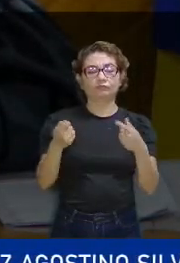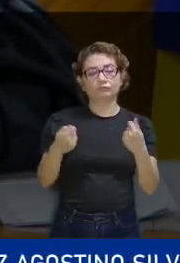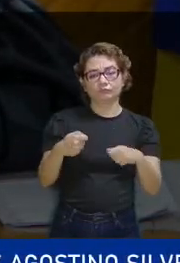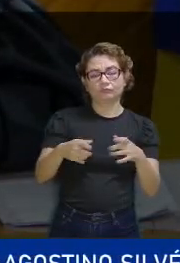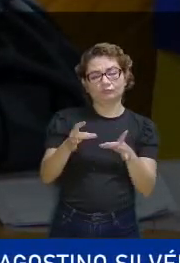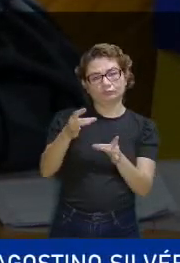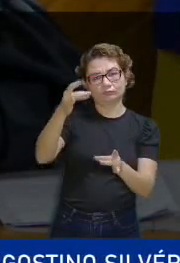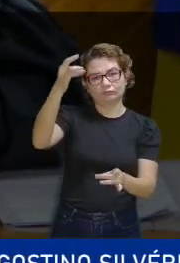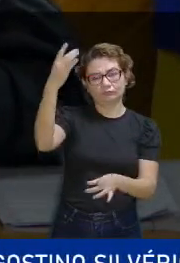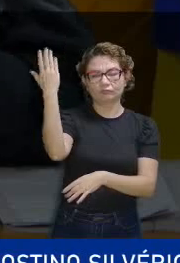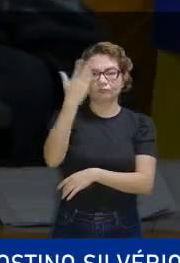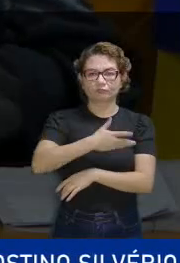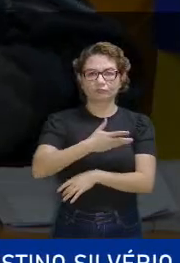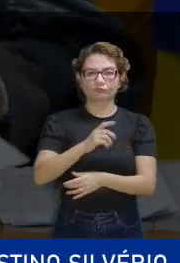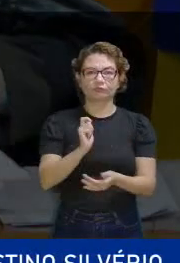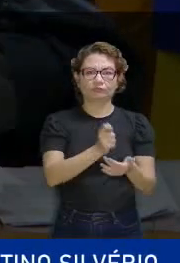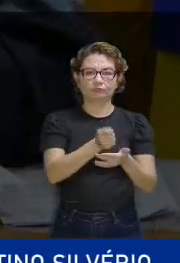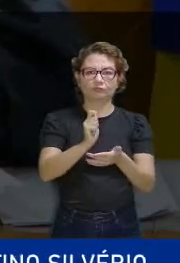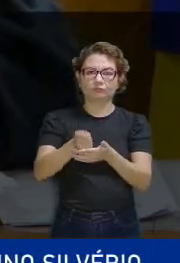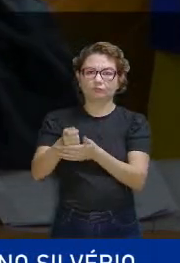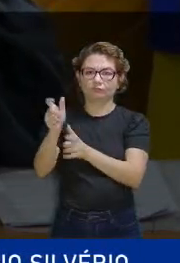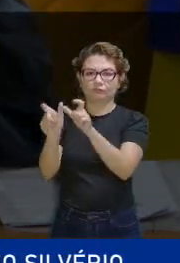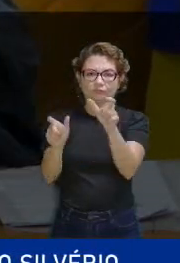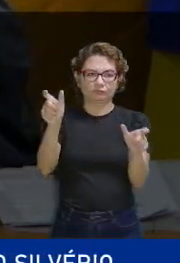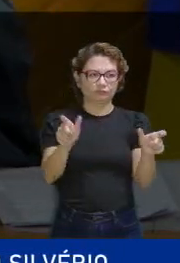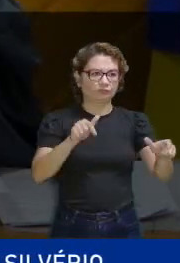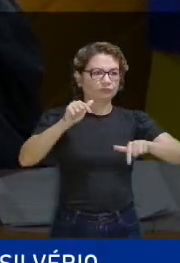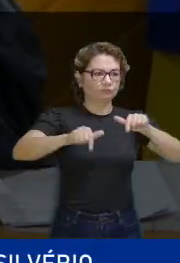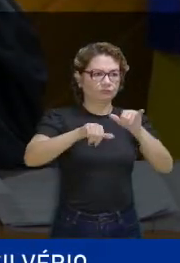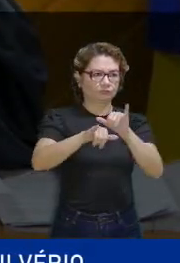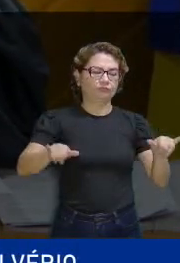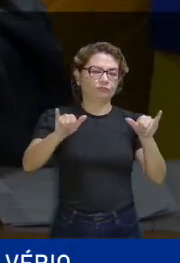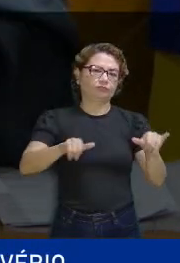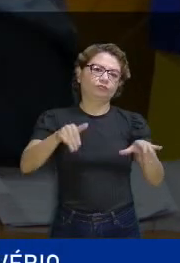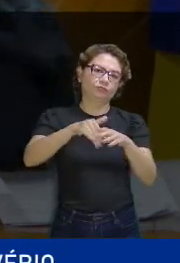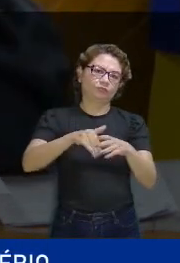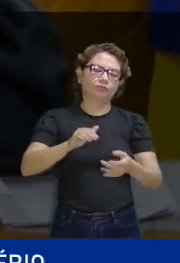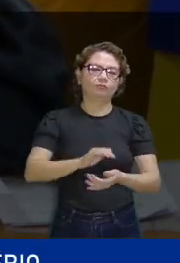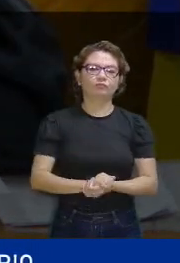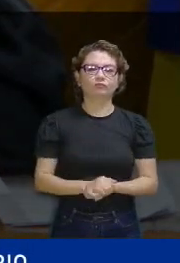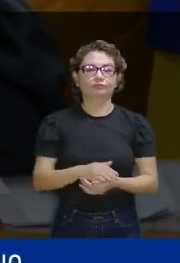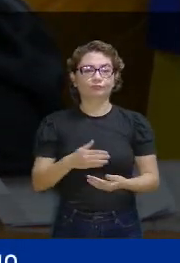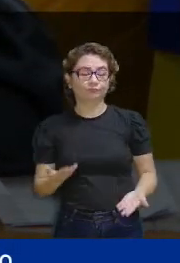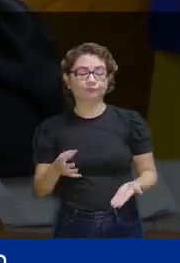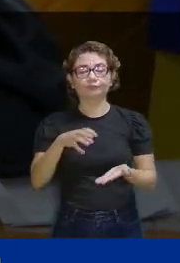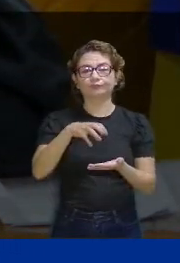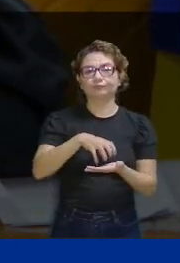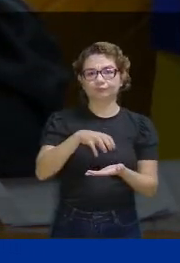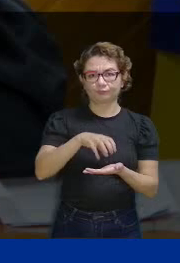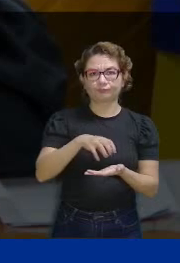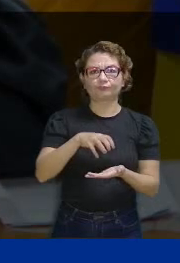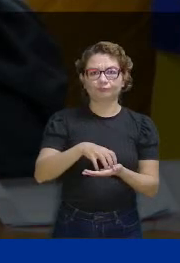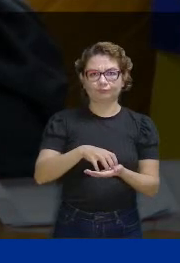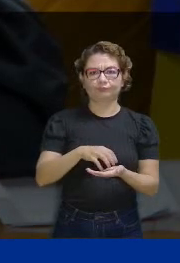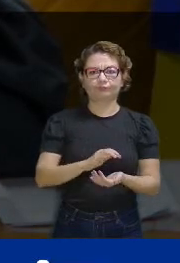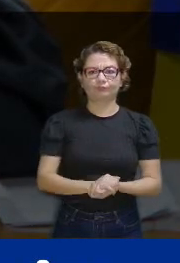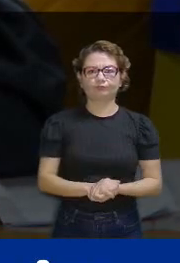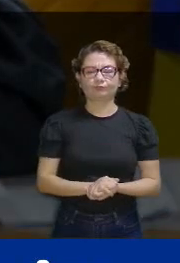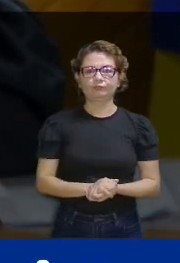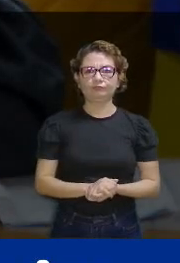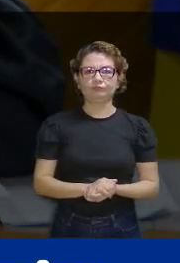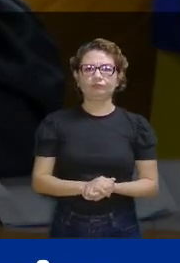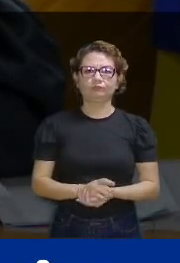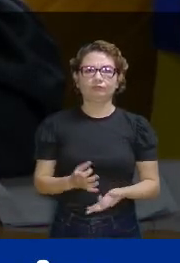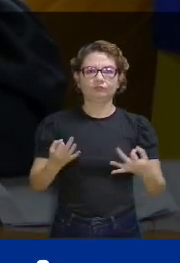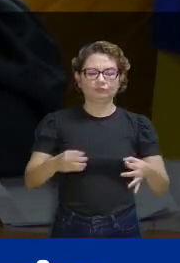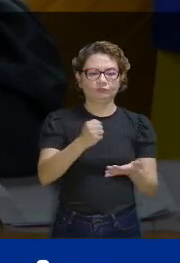comprovação detalhada das despesas com pessoal. A questão central a ser enfrentada é a